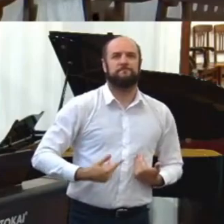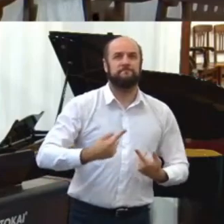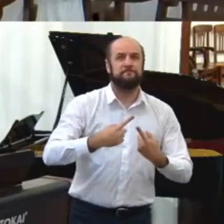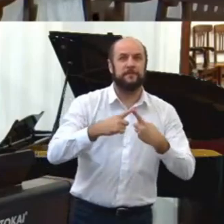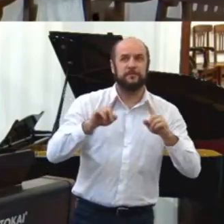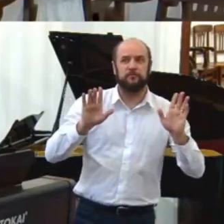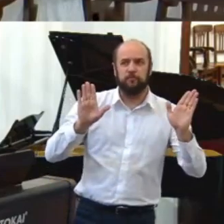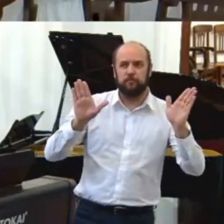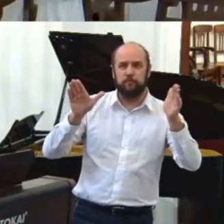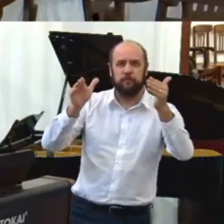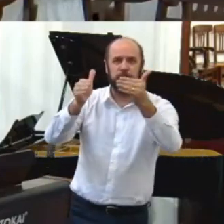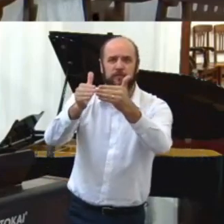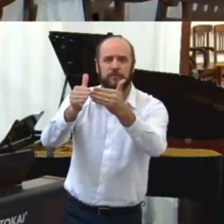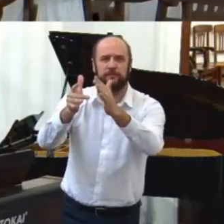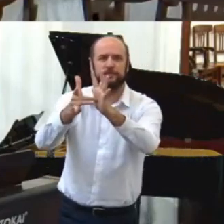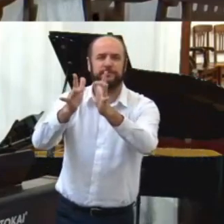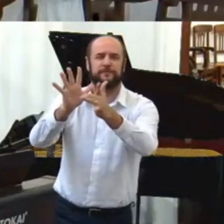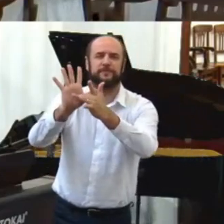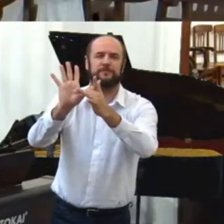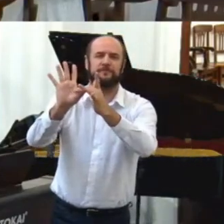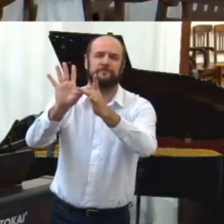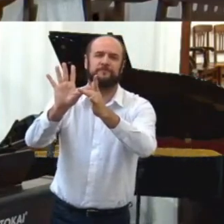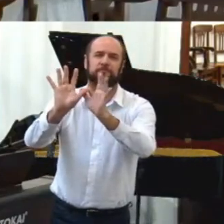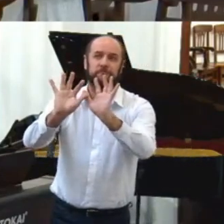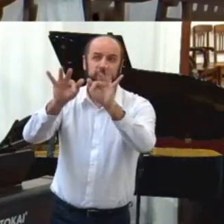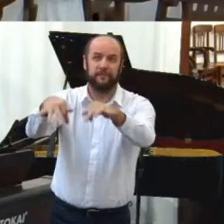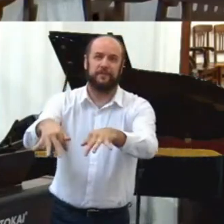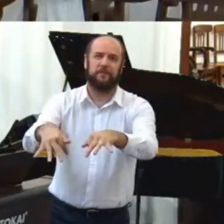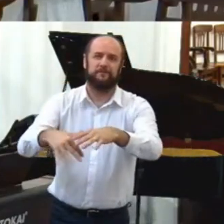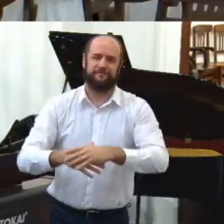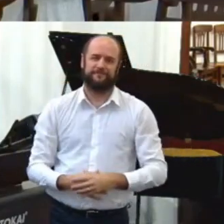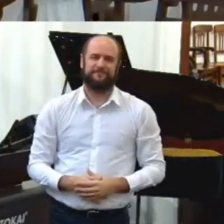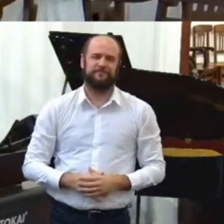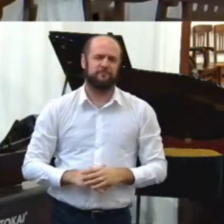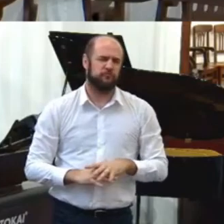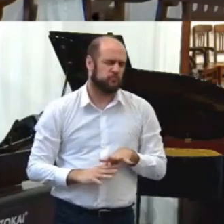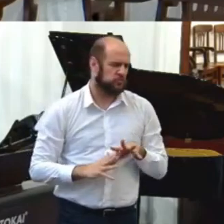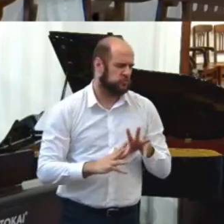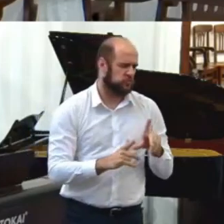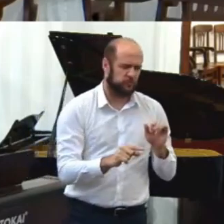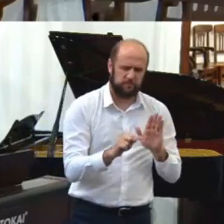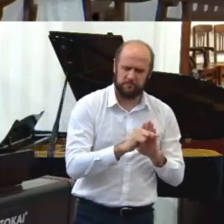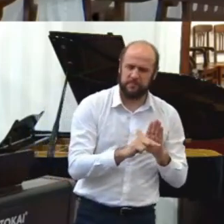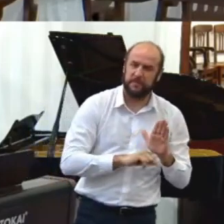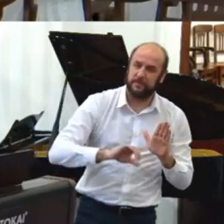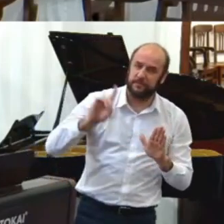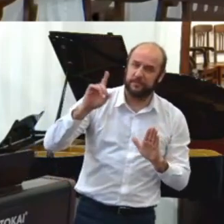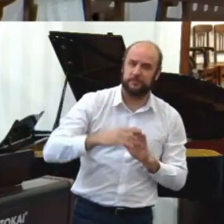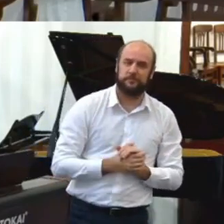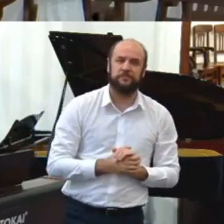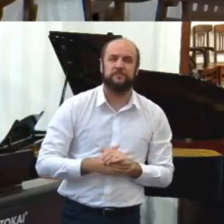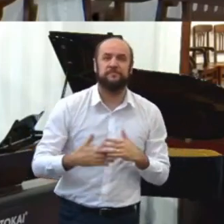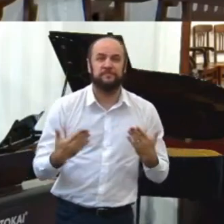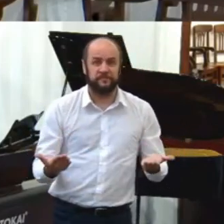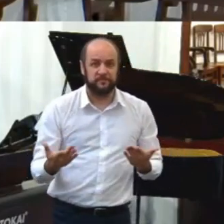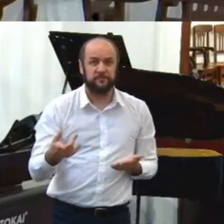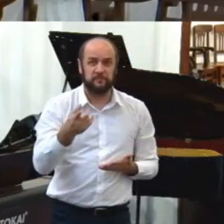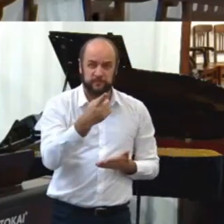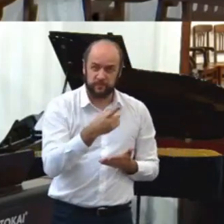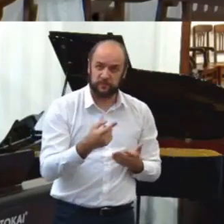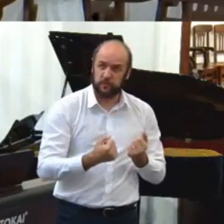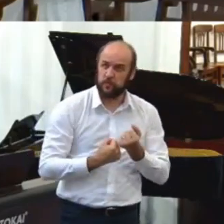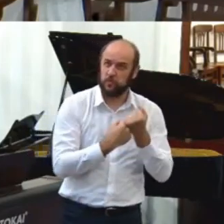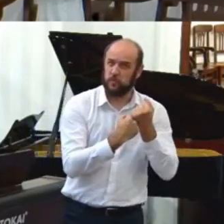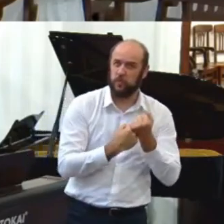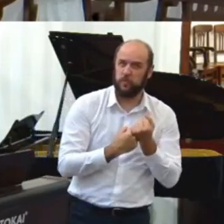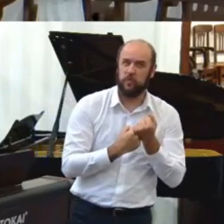apontando para um libertador final, Jesus Cristo. Tudo isso estava nos planos de Deus. Por isso o seu